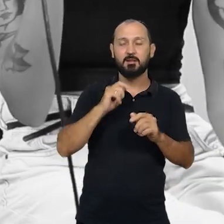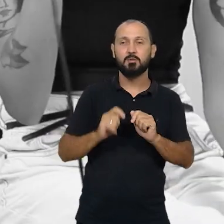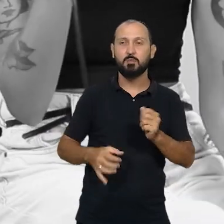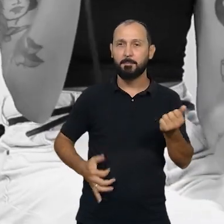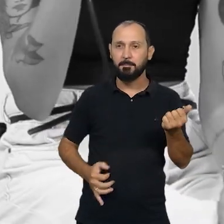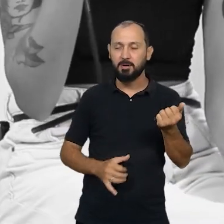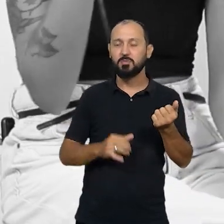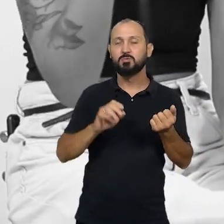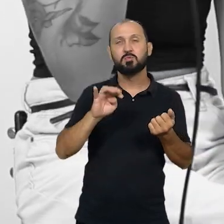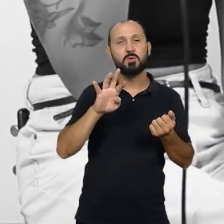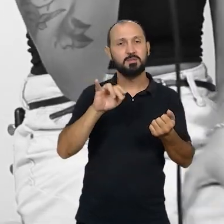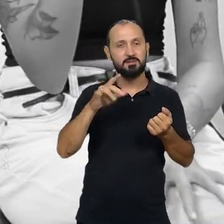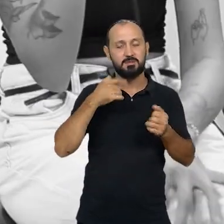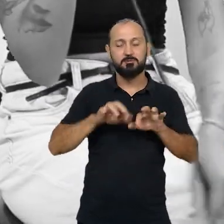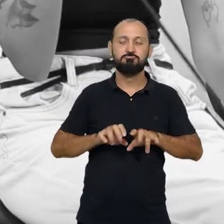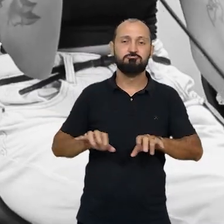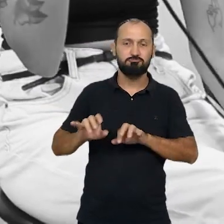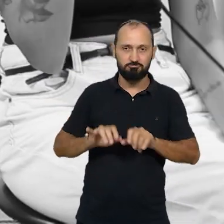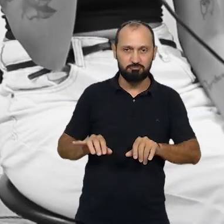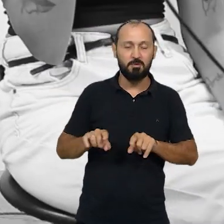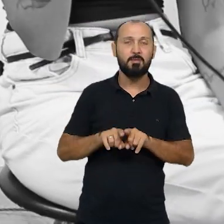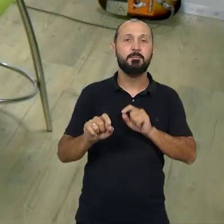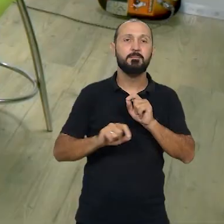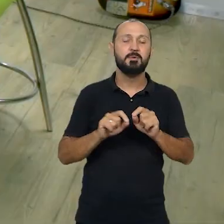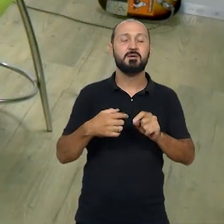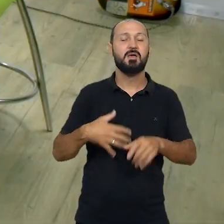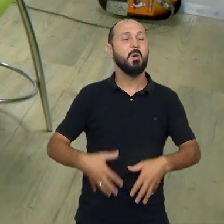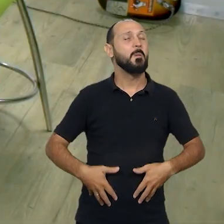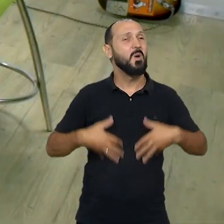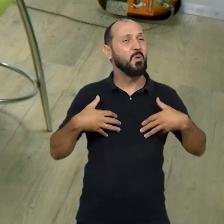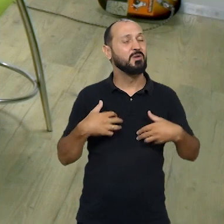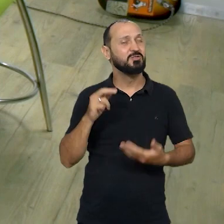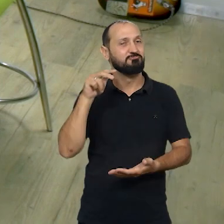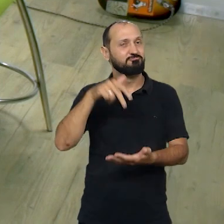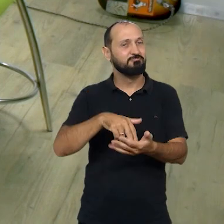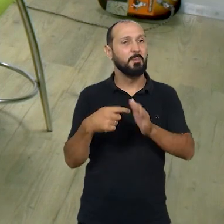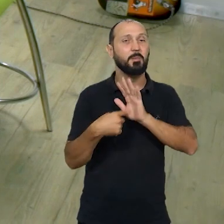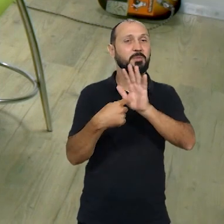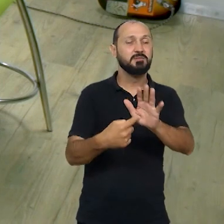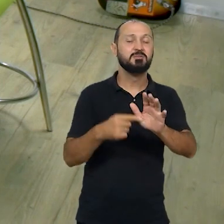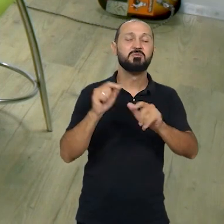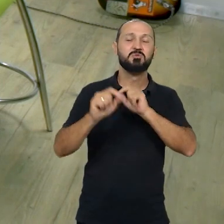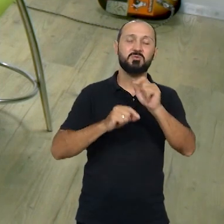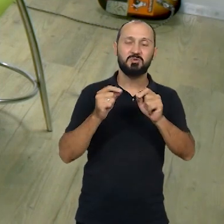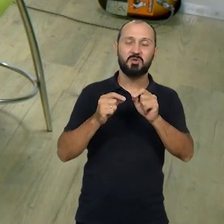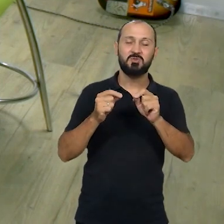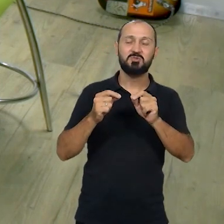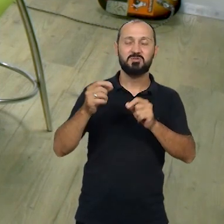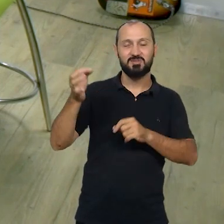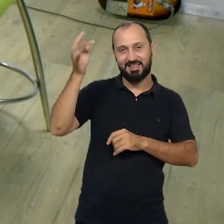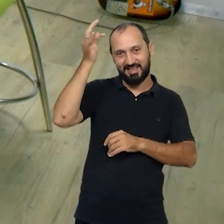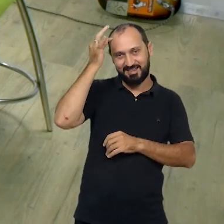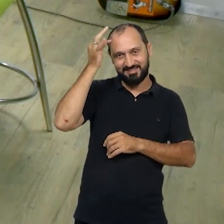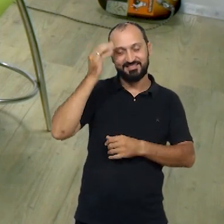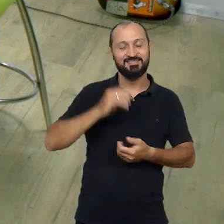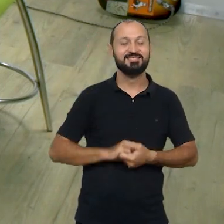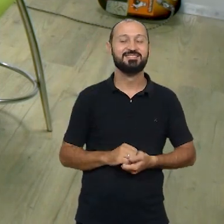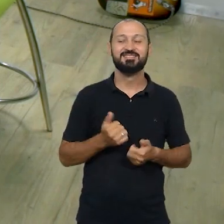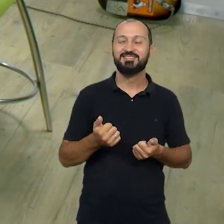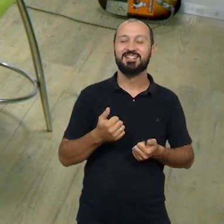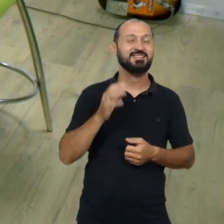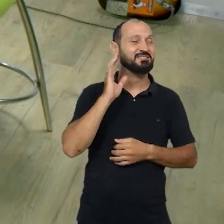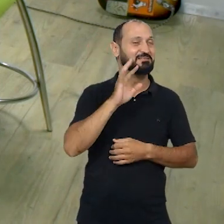baixo, a Anny Torrecilha no teclado. É uma honra e um prazer estar aqui, apresentando nosso talento regional. E é isso.